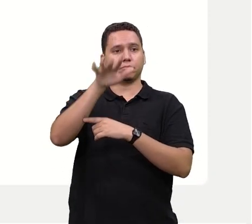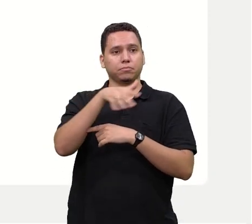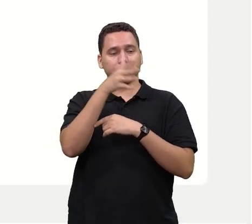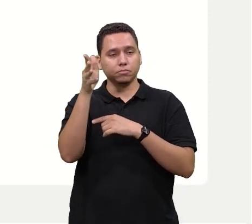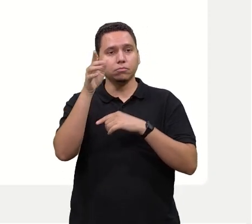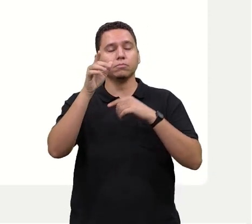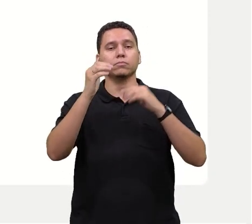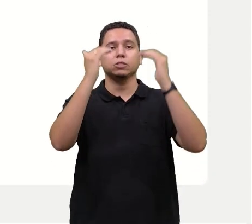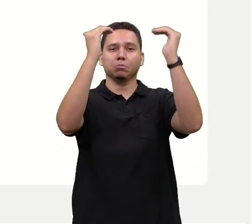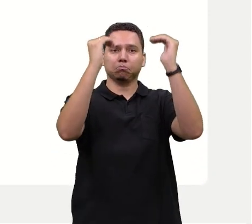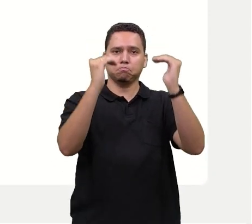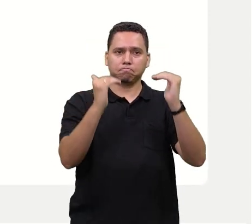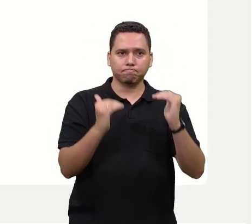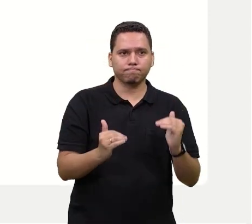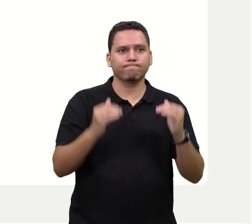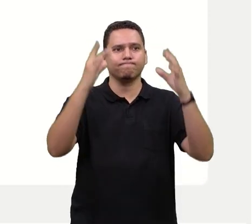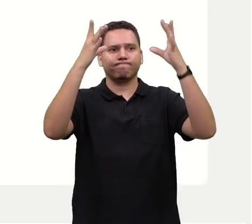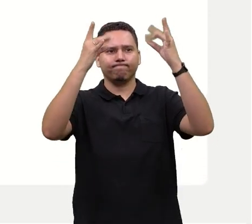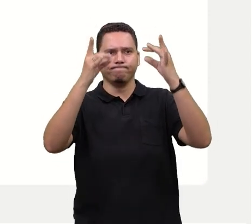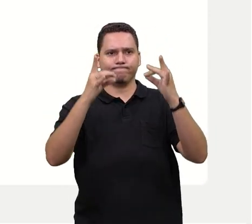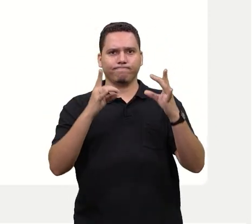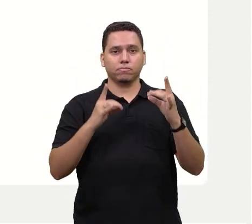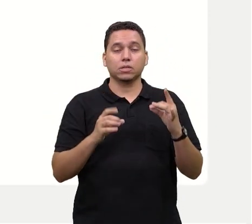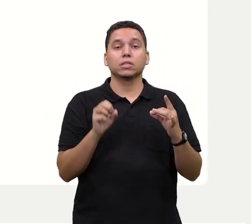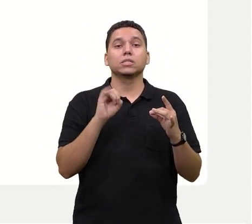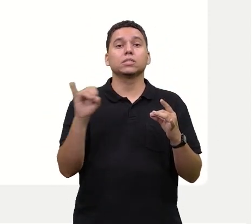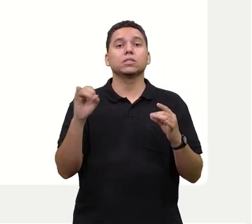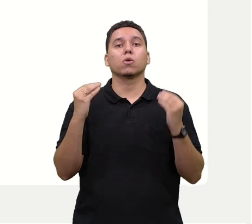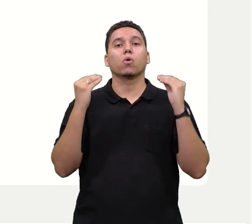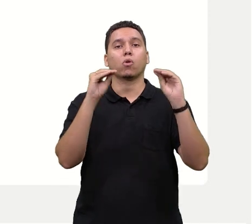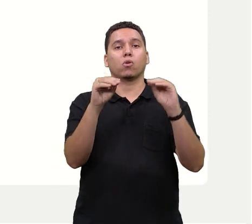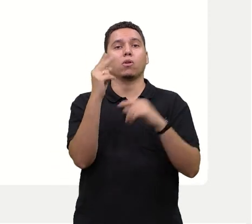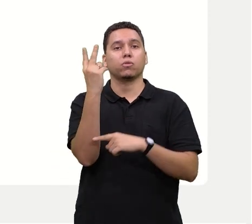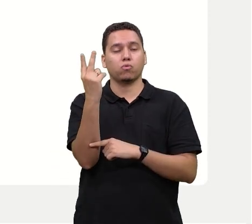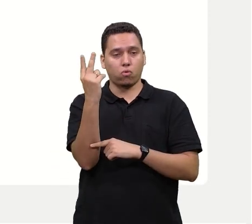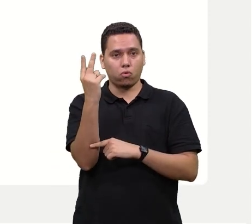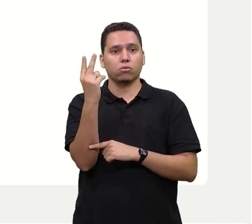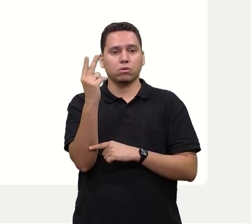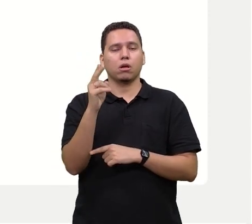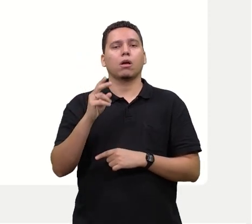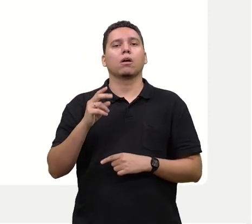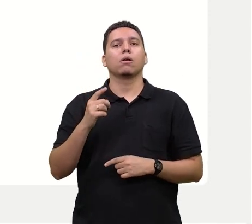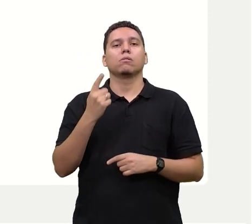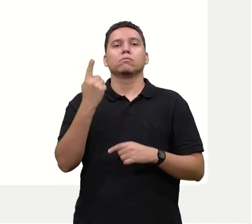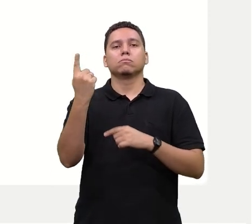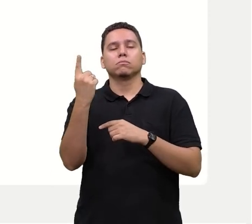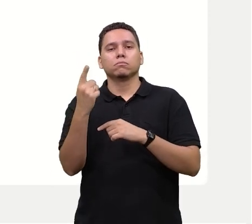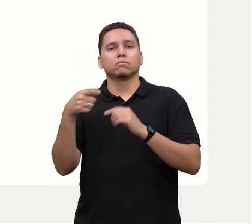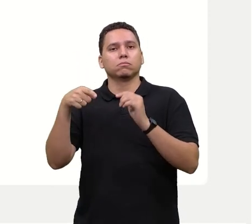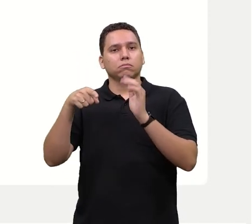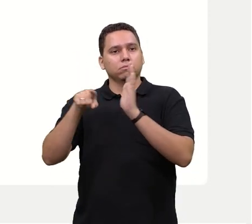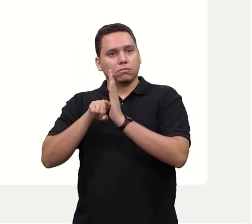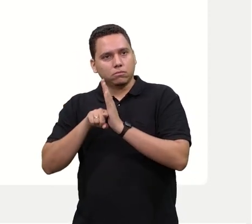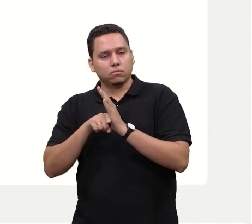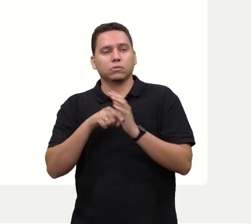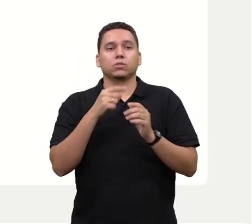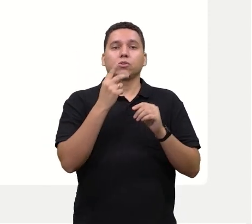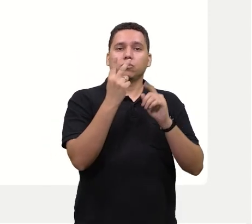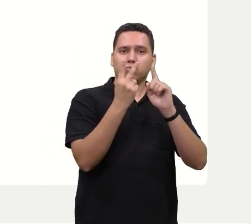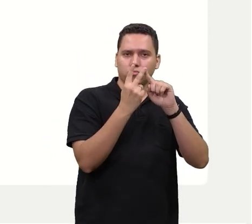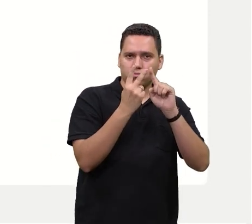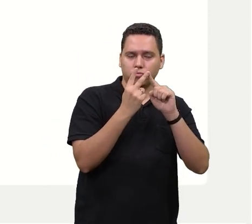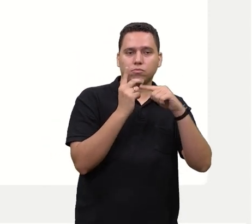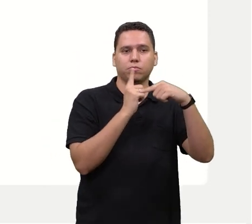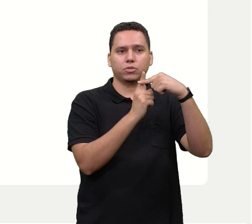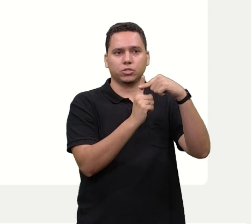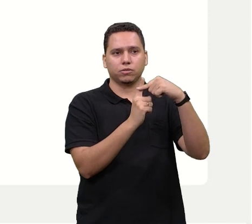onde, colocando os dois desses elementos para atritar, um acaba ficando positivo e outro ficando negativo. Como é que eu vou descobrir? Pela seta. A